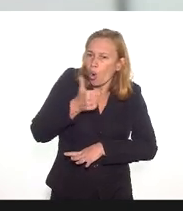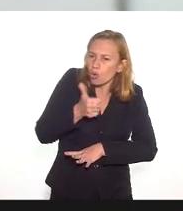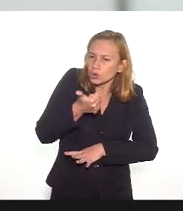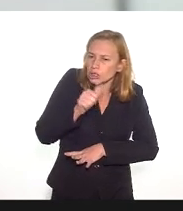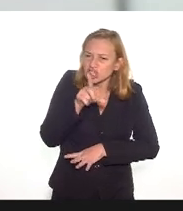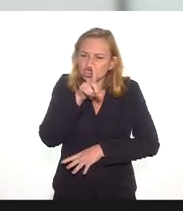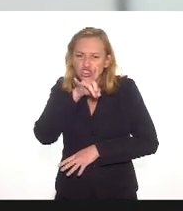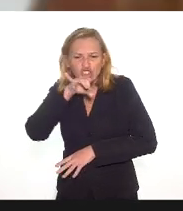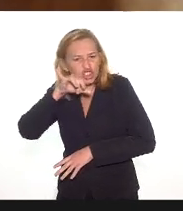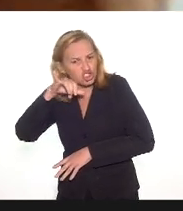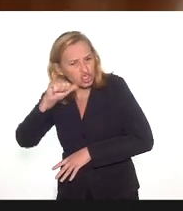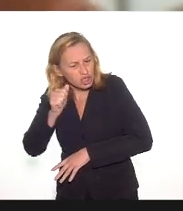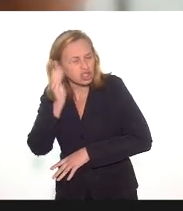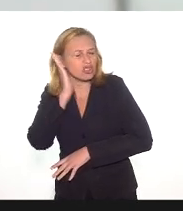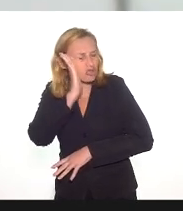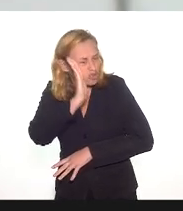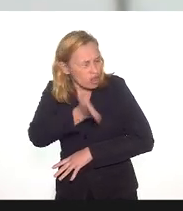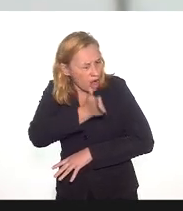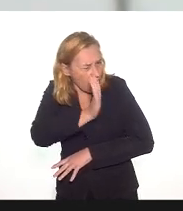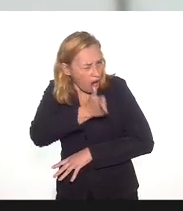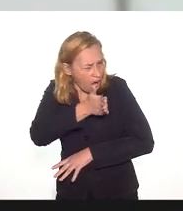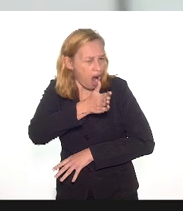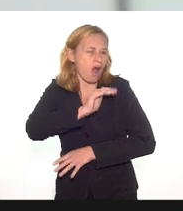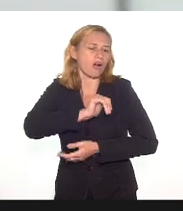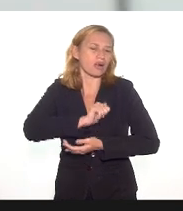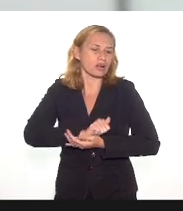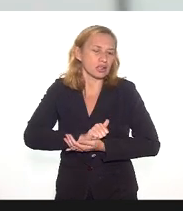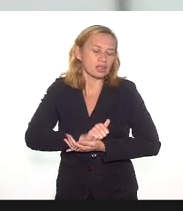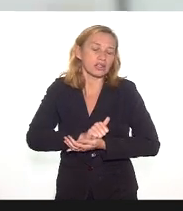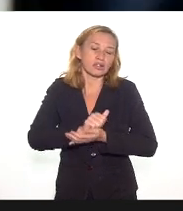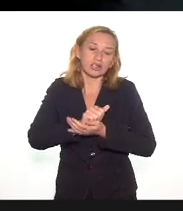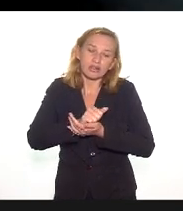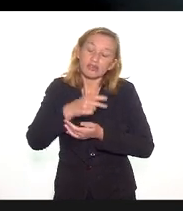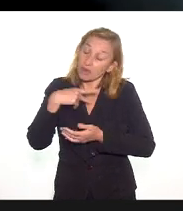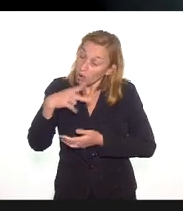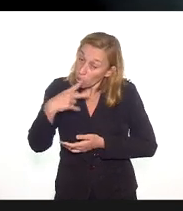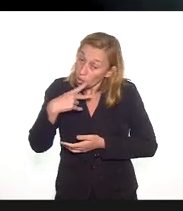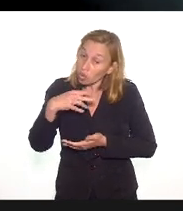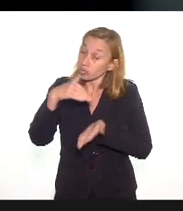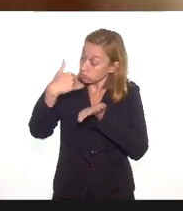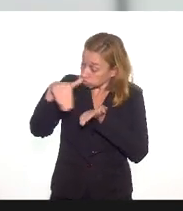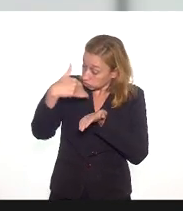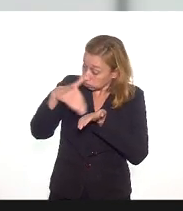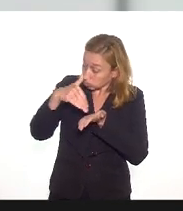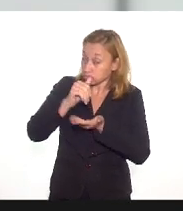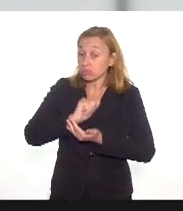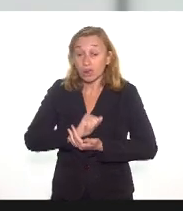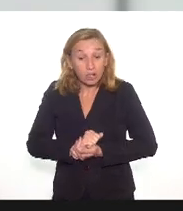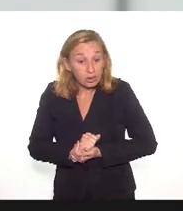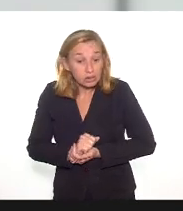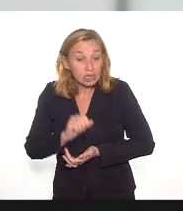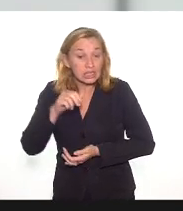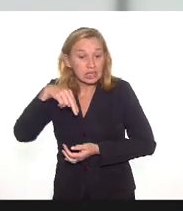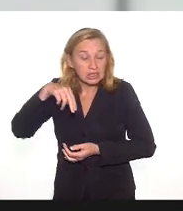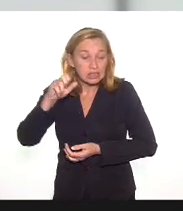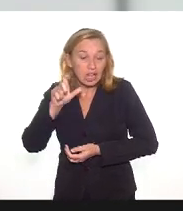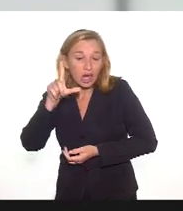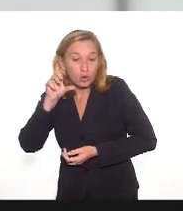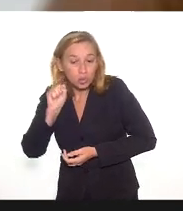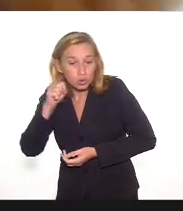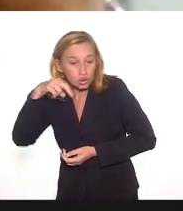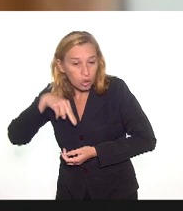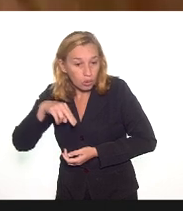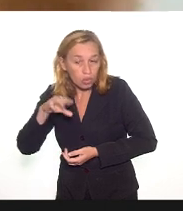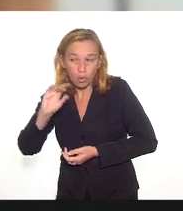dias, como já bem aqui se referiu o secretário Nelson Rocha.